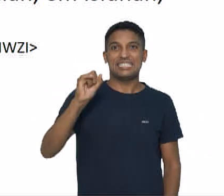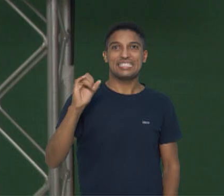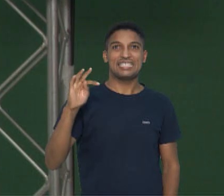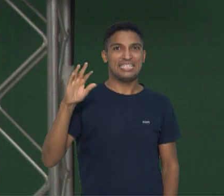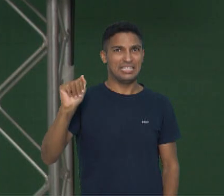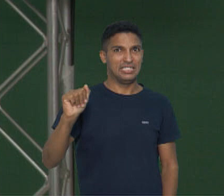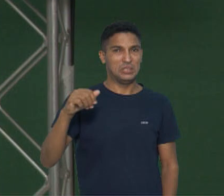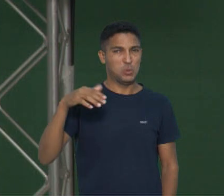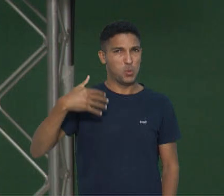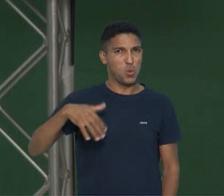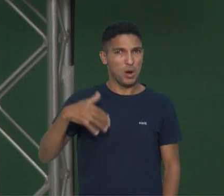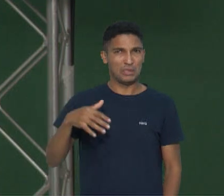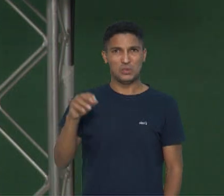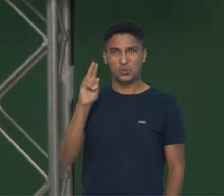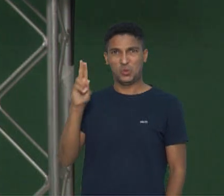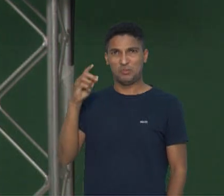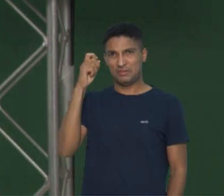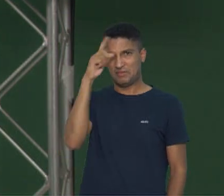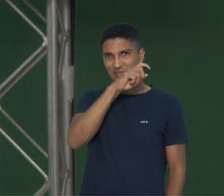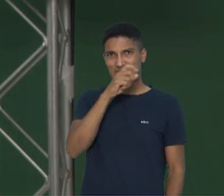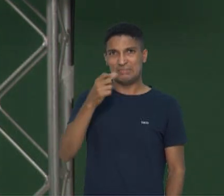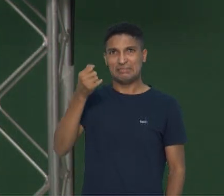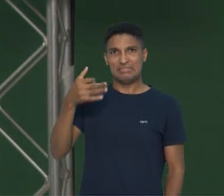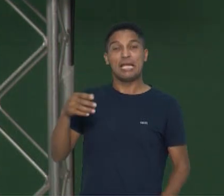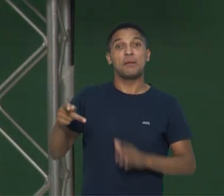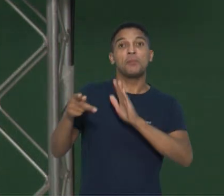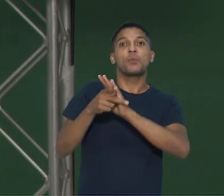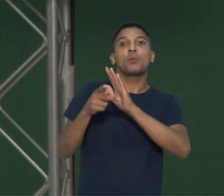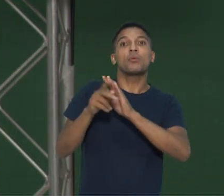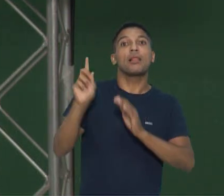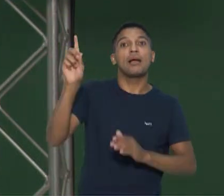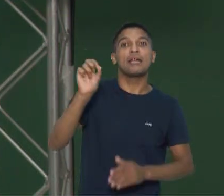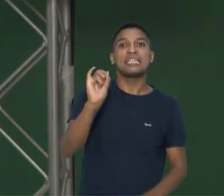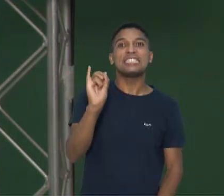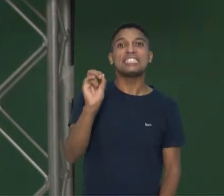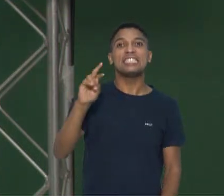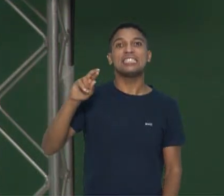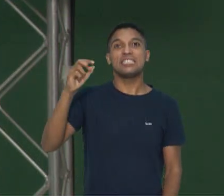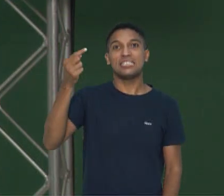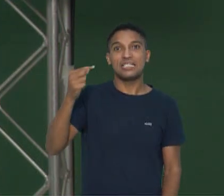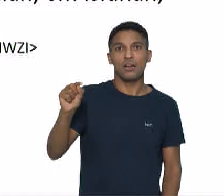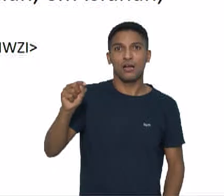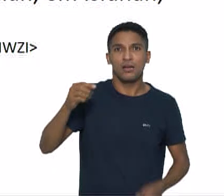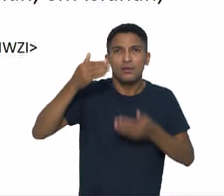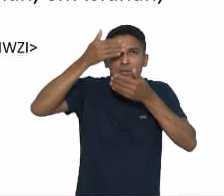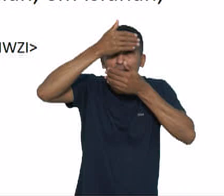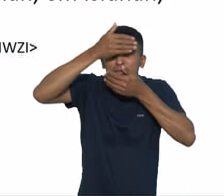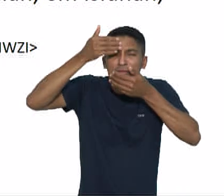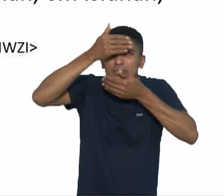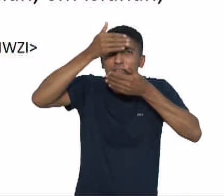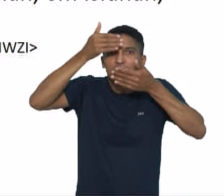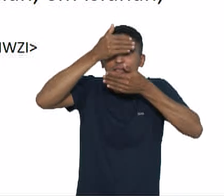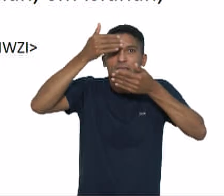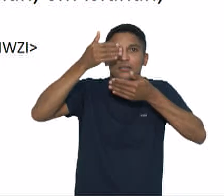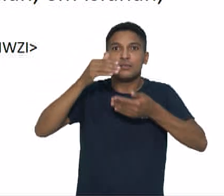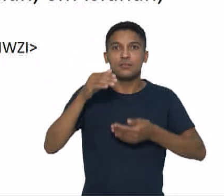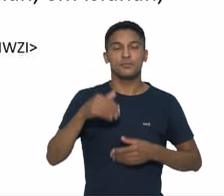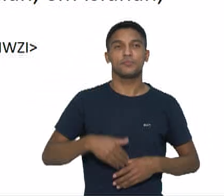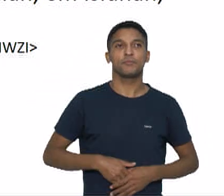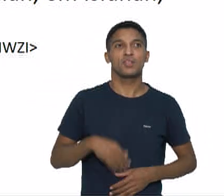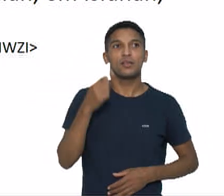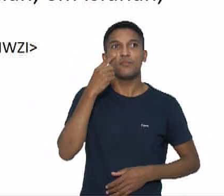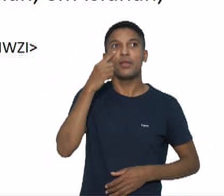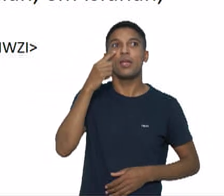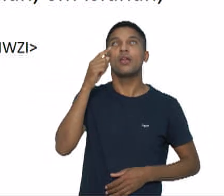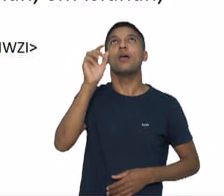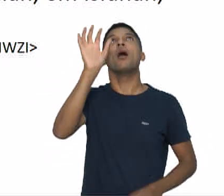que nome difícil de falar, né? Lá no Irã, tá? Então, essa mesquita, olhem como toda a parte do teto e dos